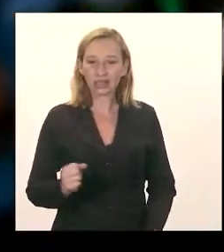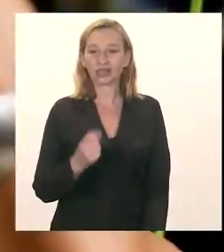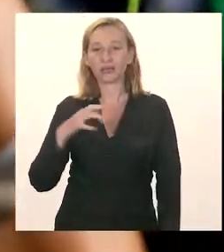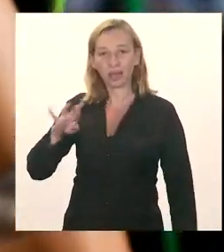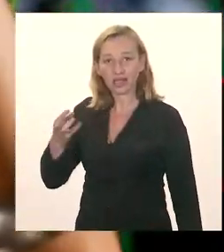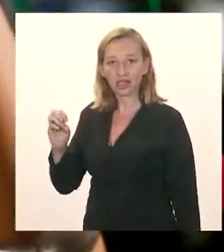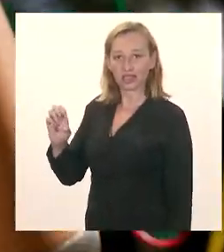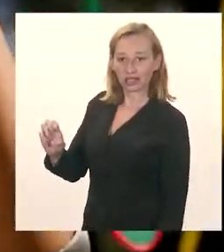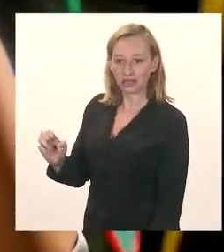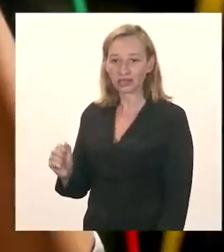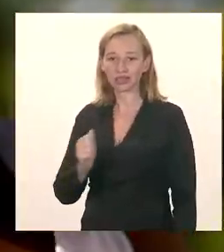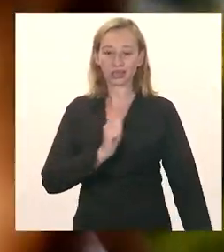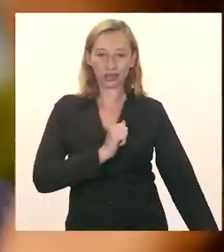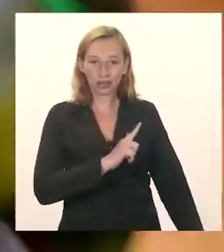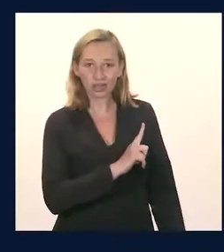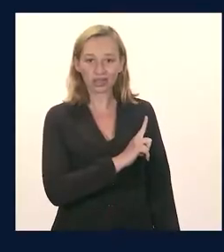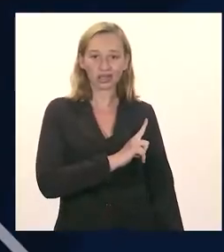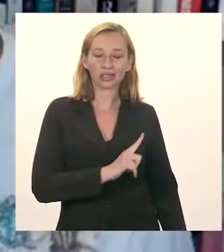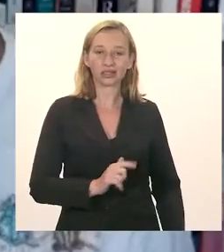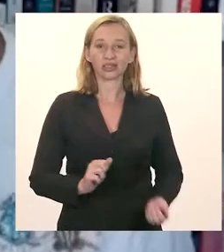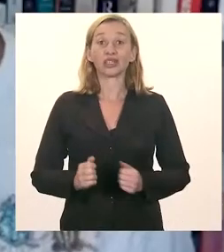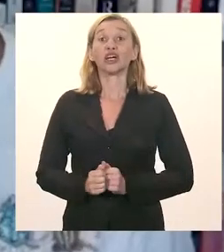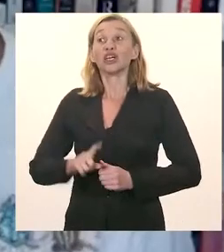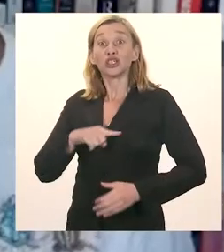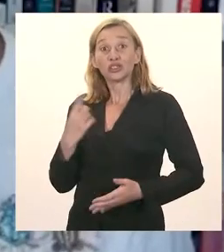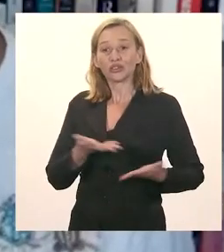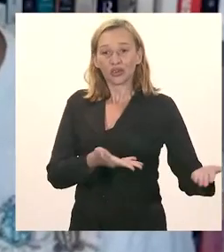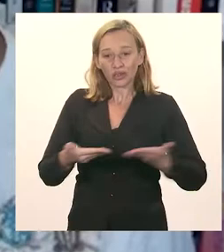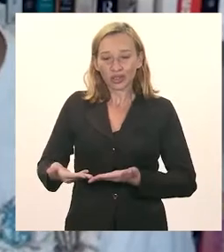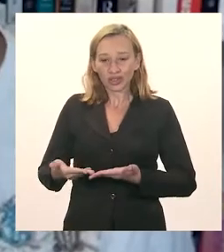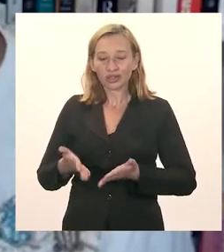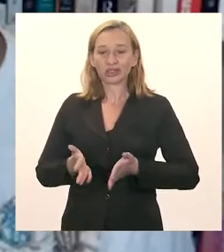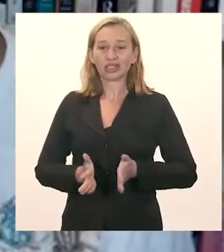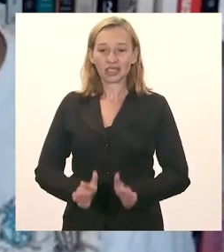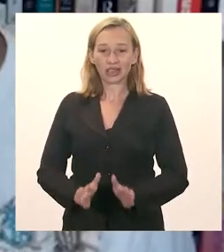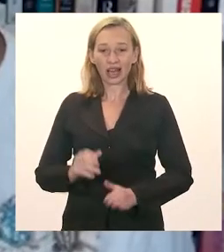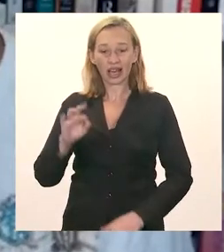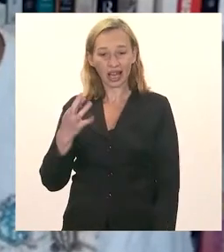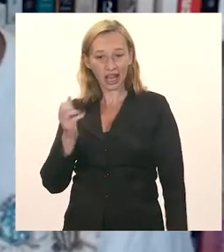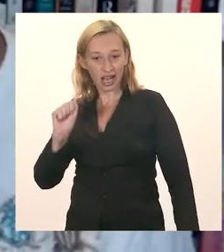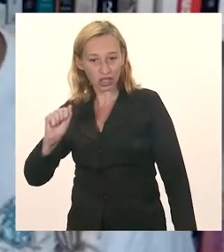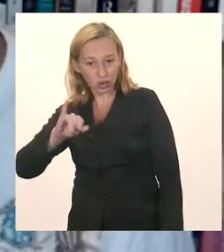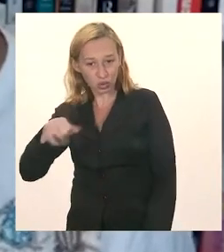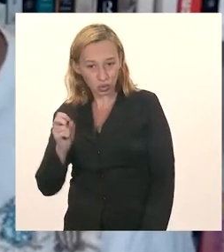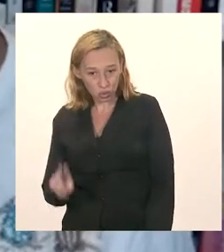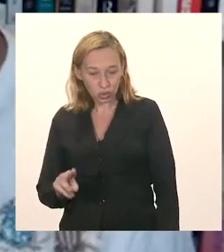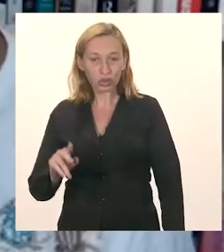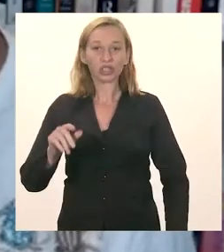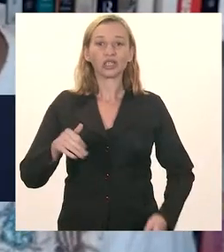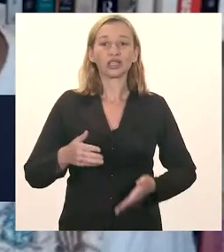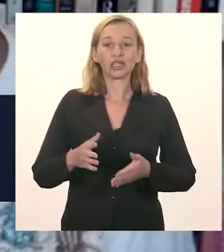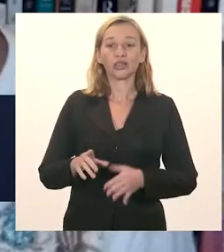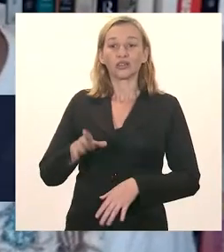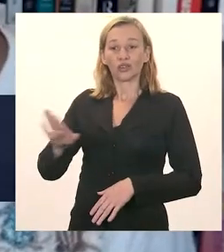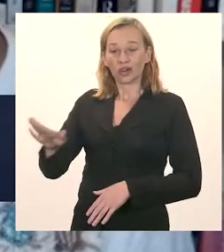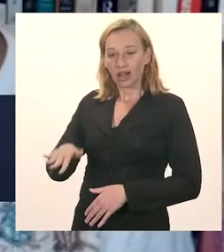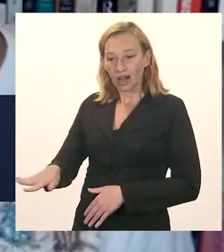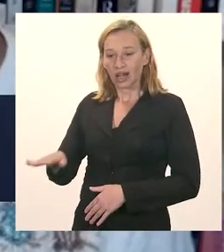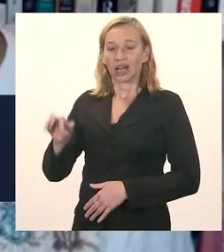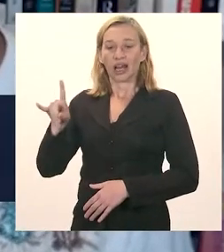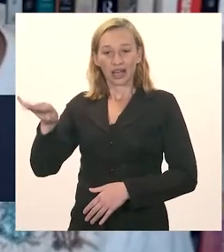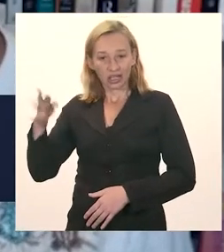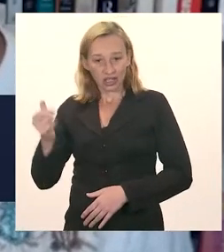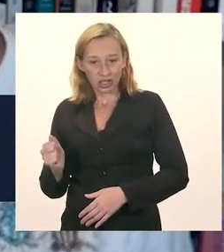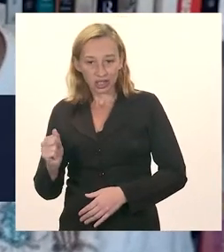mestre Neio, teu São Gonçalo. Nossa convidada de hoje nasceu em Aracaju e foi criada na cidade de Laranjeiras, que